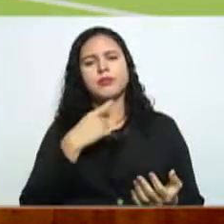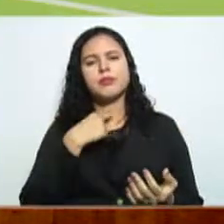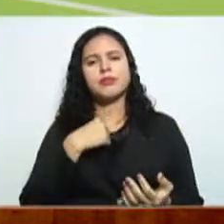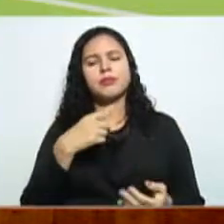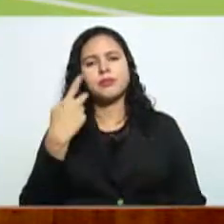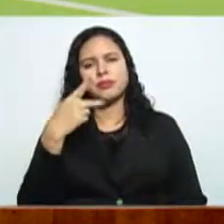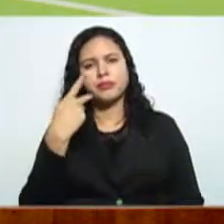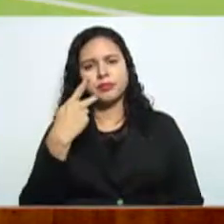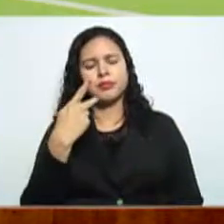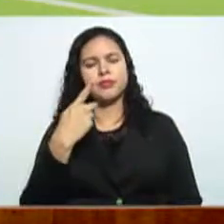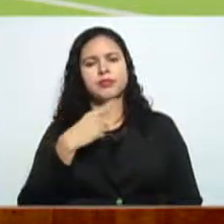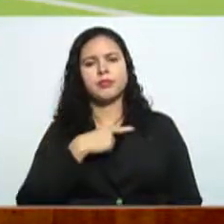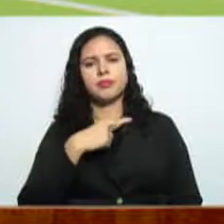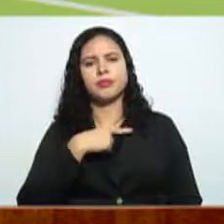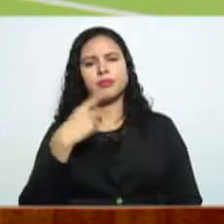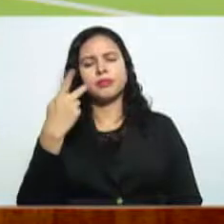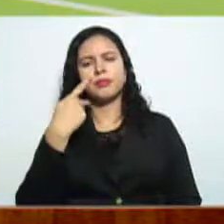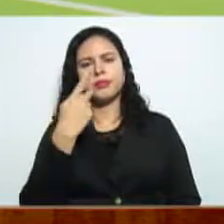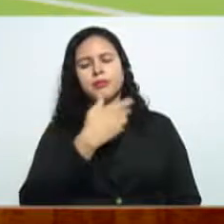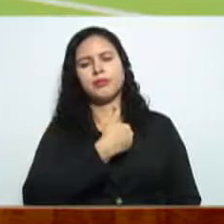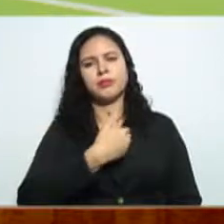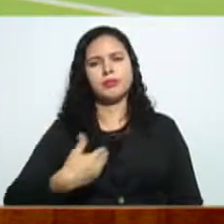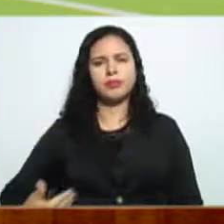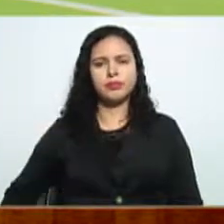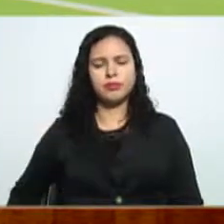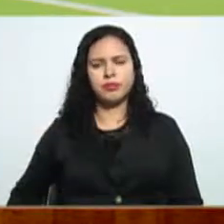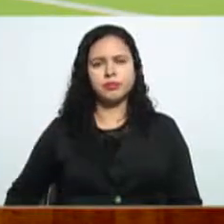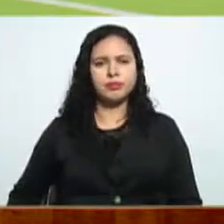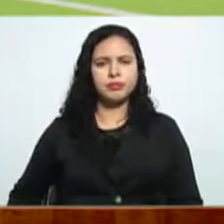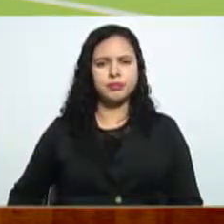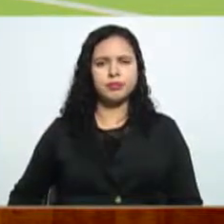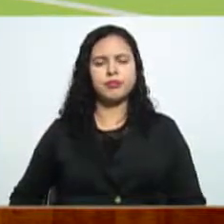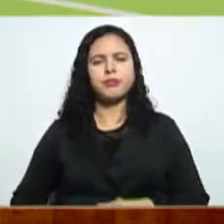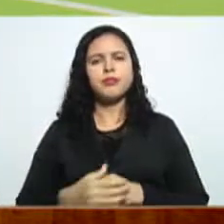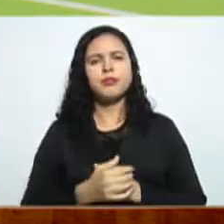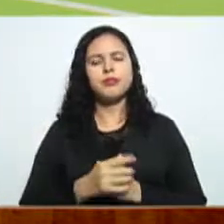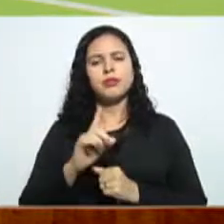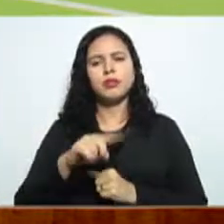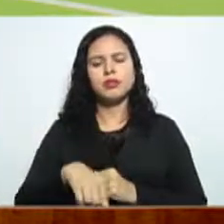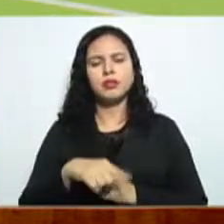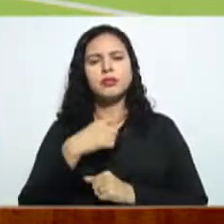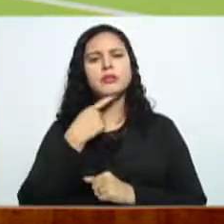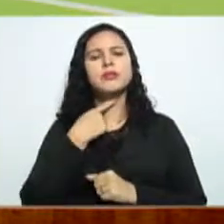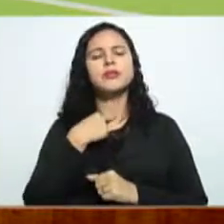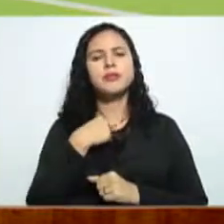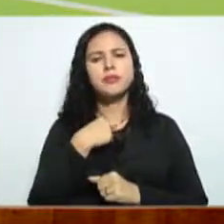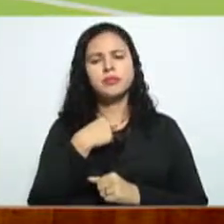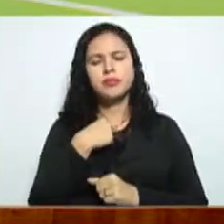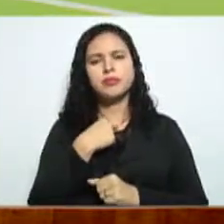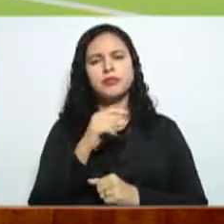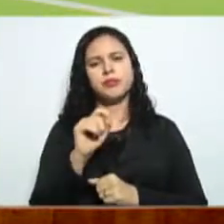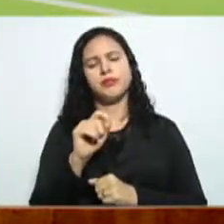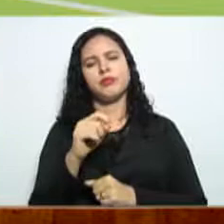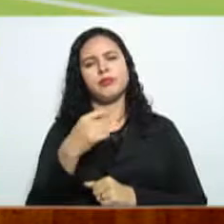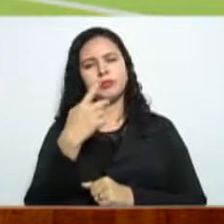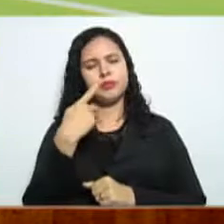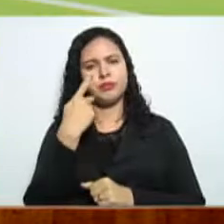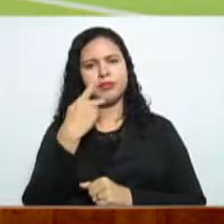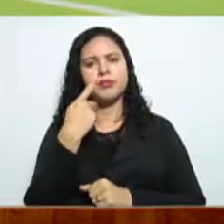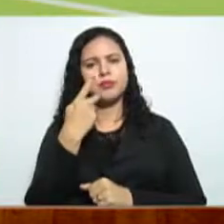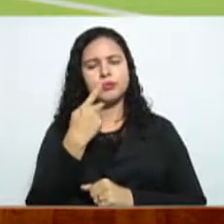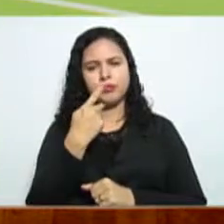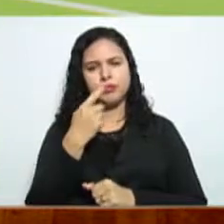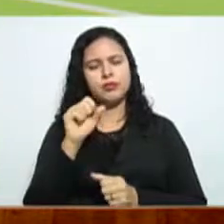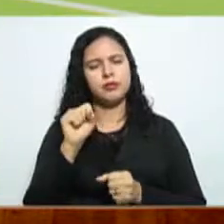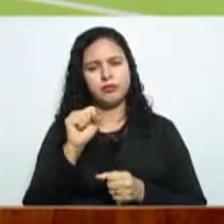as políticas públicas decorrem disso também, né? De uma vontade política, seja do executivo, seja